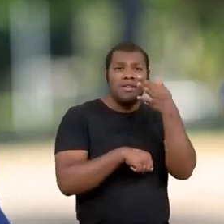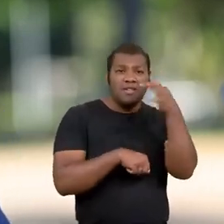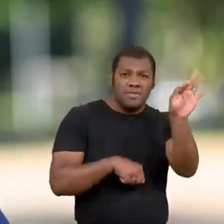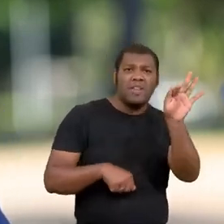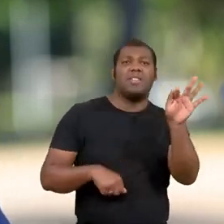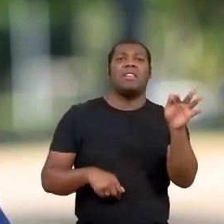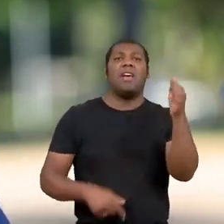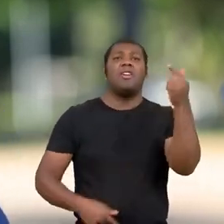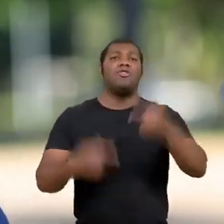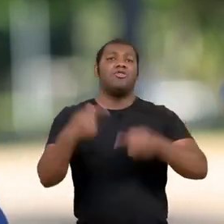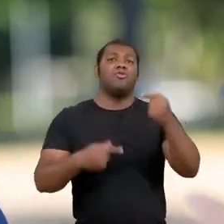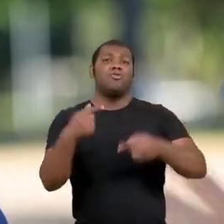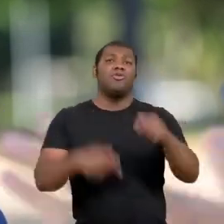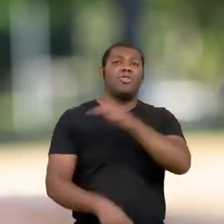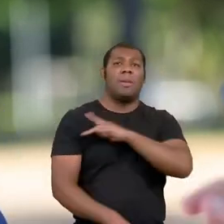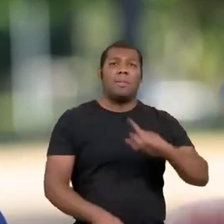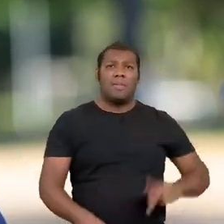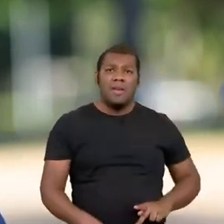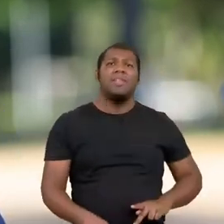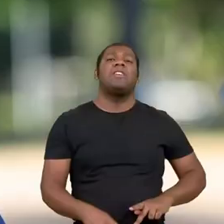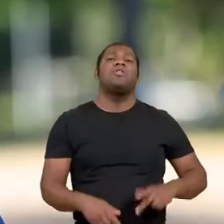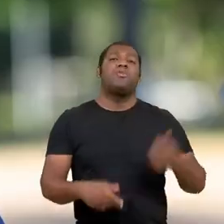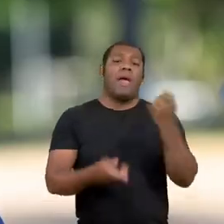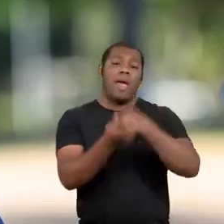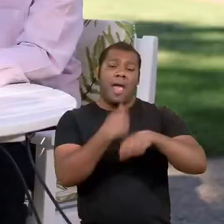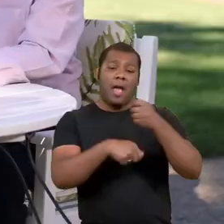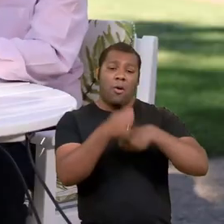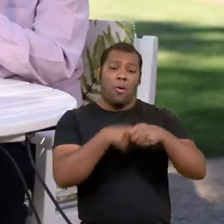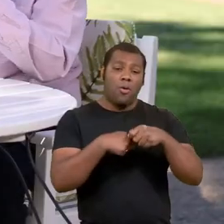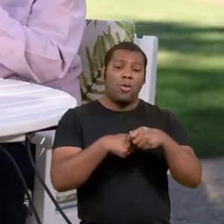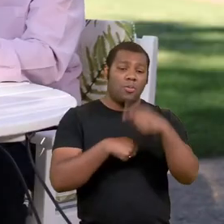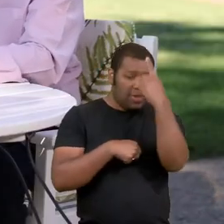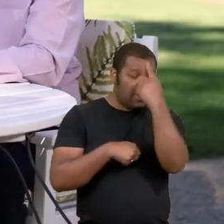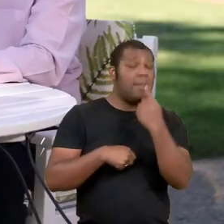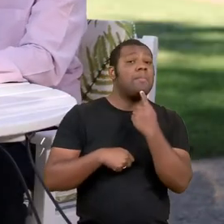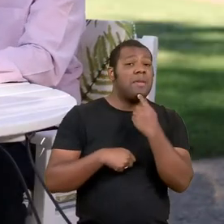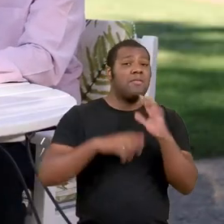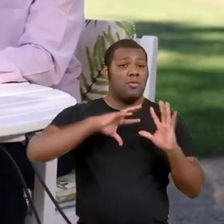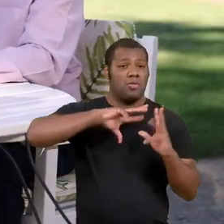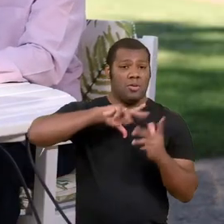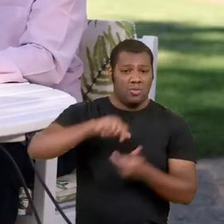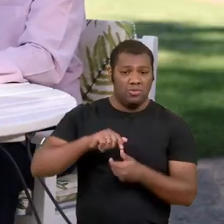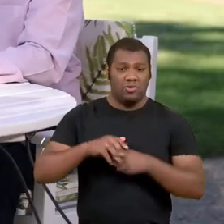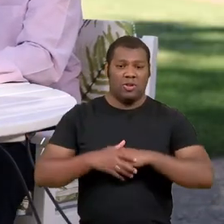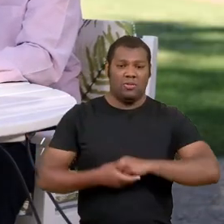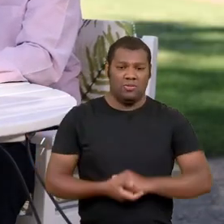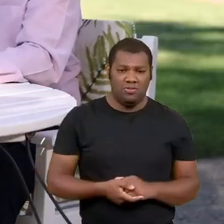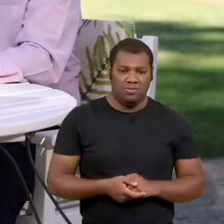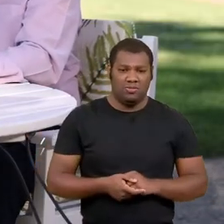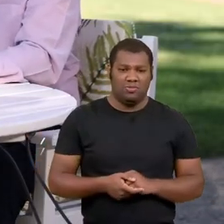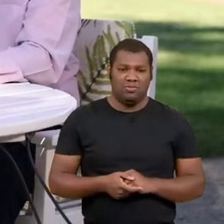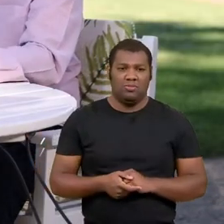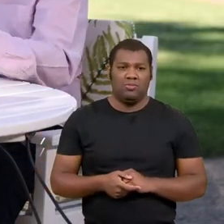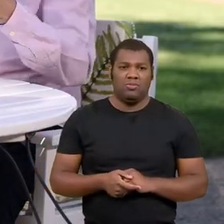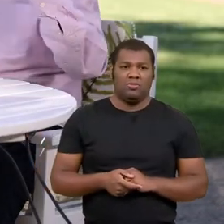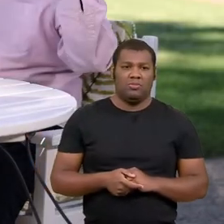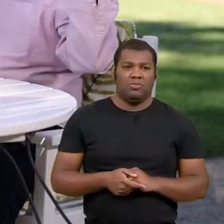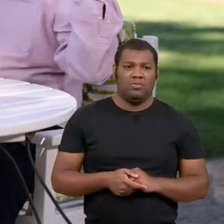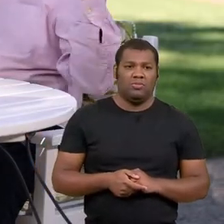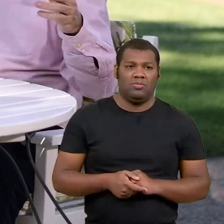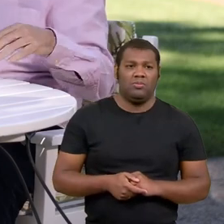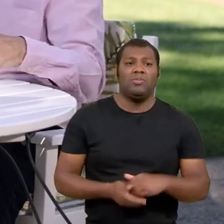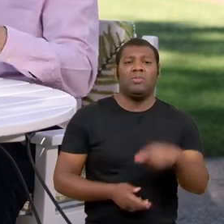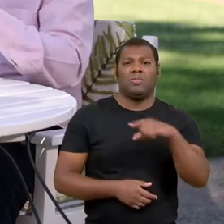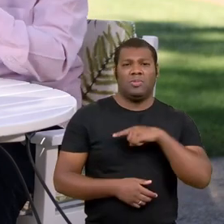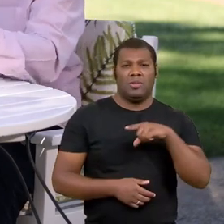para o mundo é basicamente esse encontro tem muito a ver com dinheiro né que é aquela coisa do senhor falou dos 100 bilhões que foram